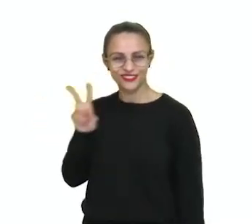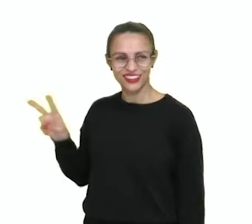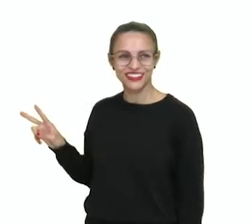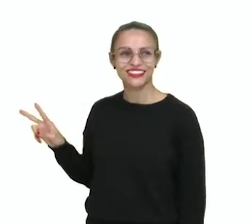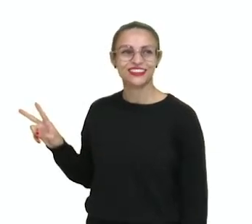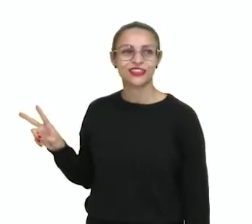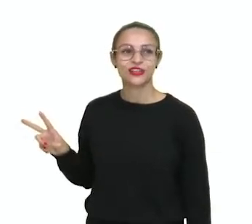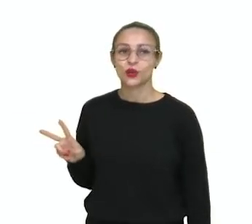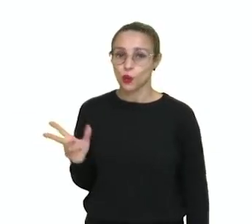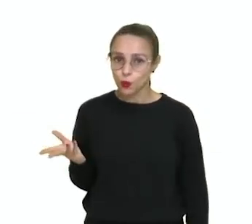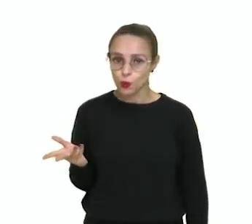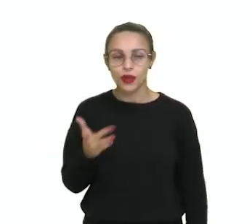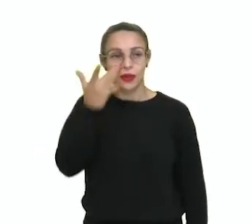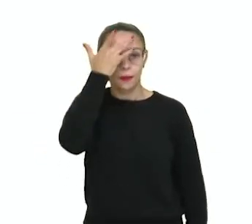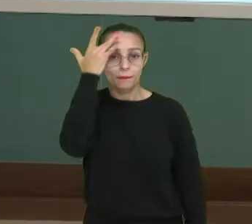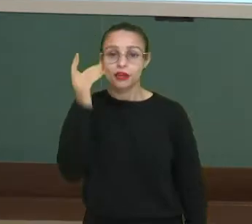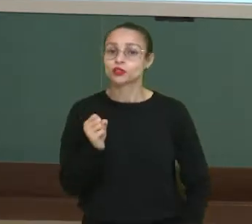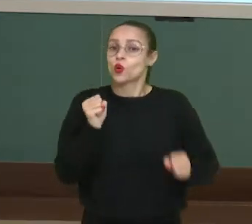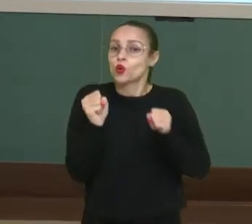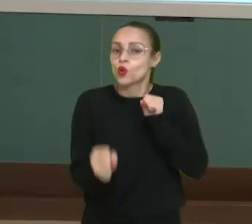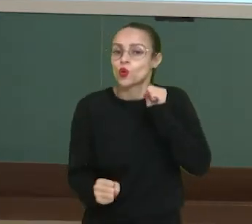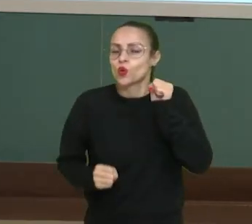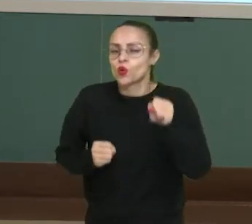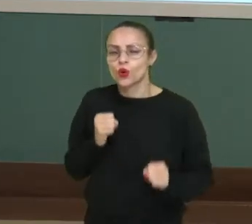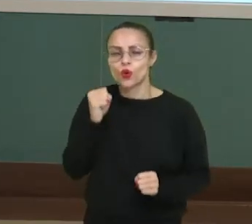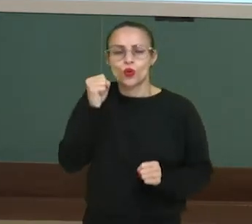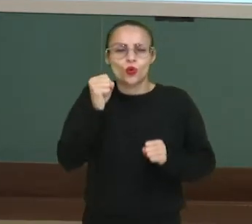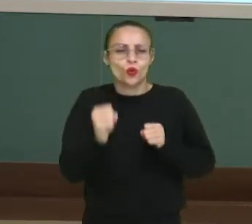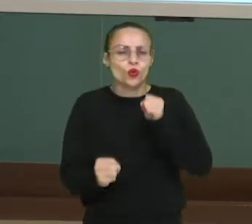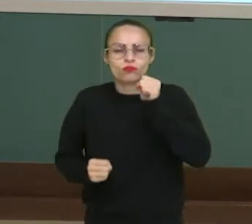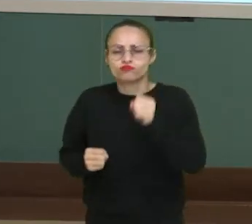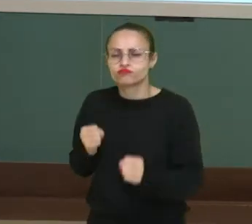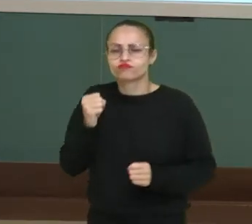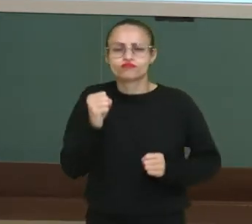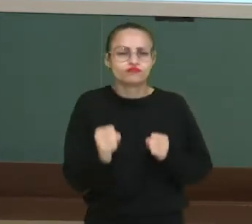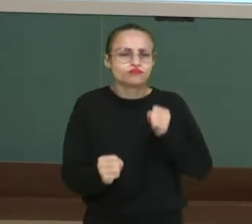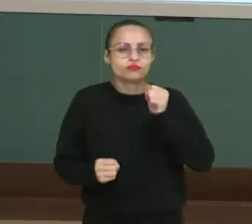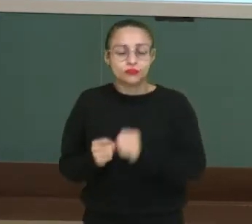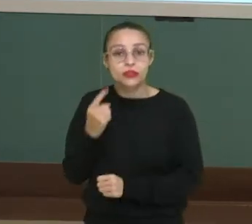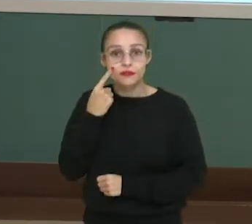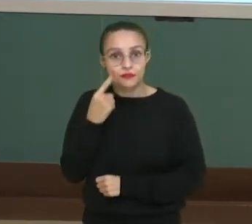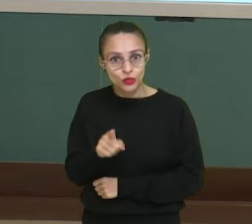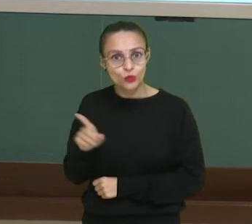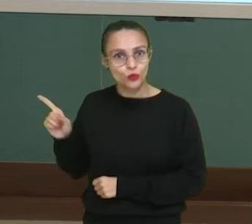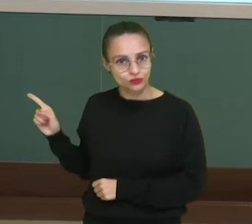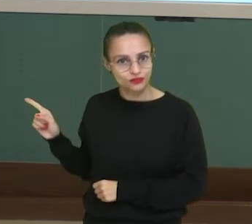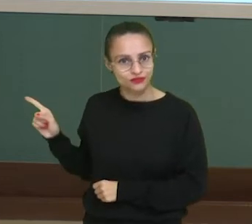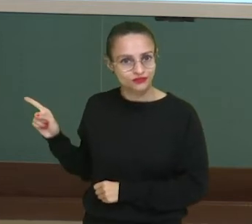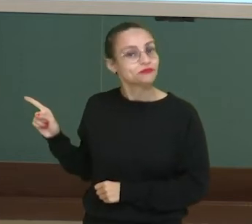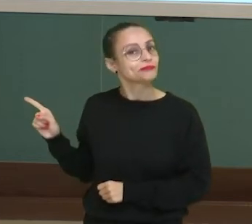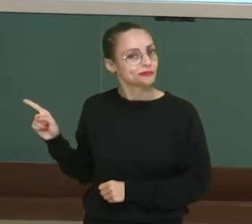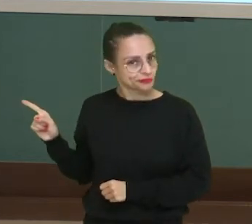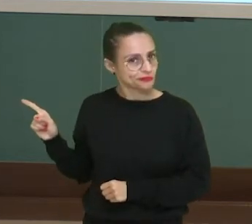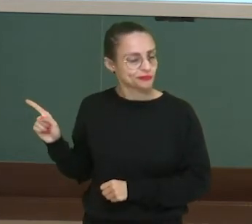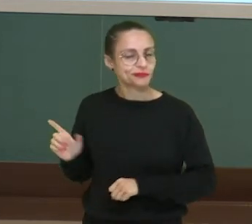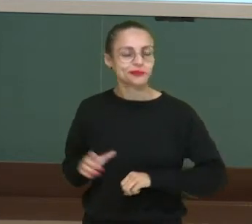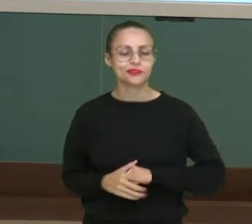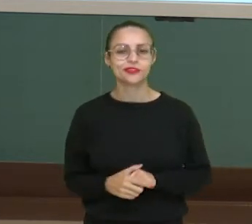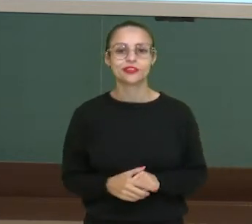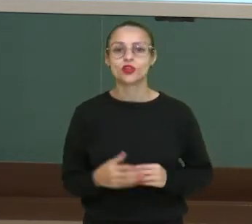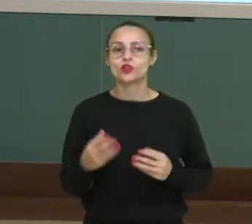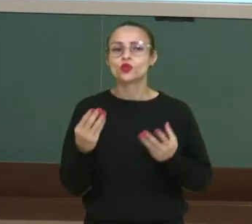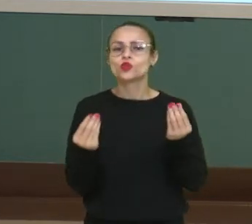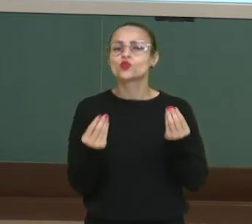né? Nós temos uma pessoa correndo. Reparem nessa pessoa correndo. Como